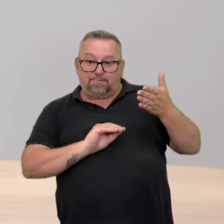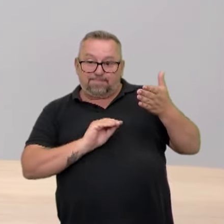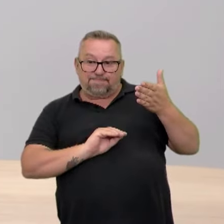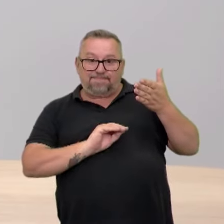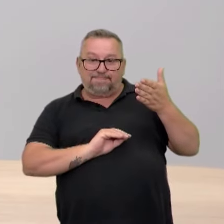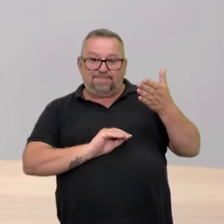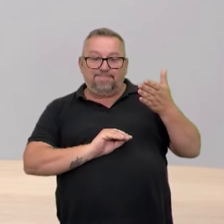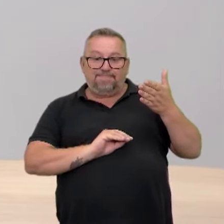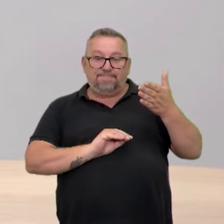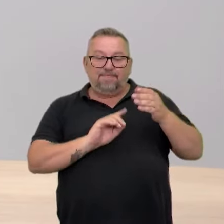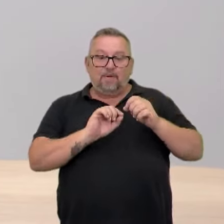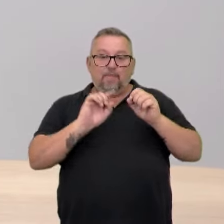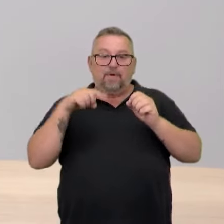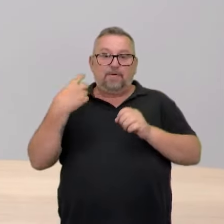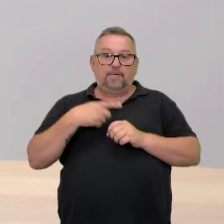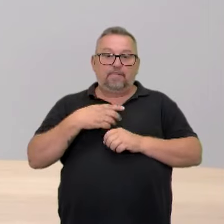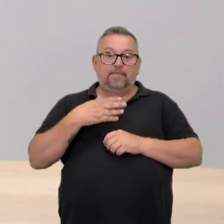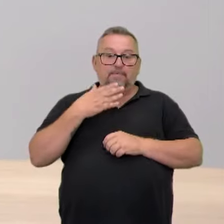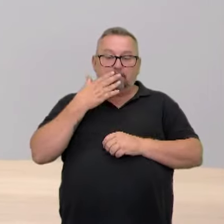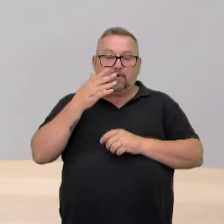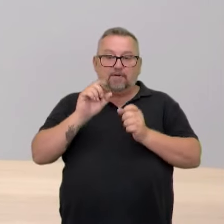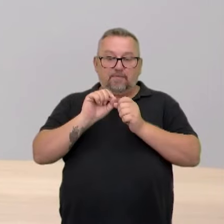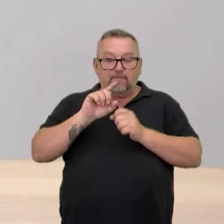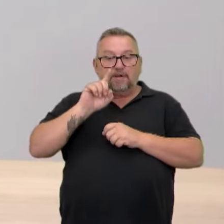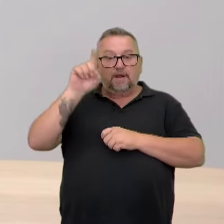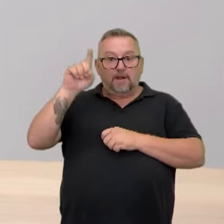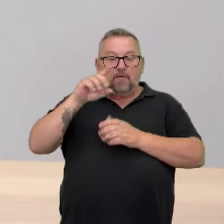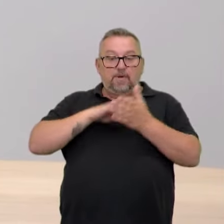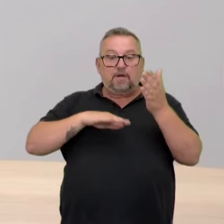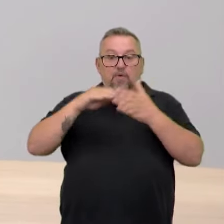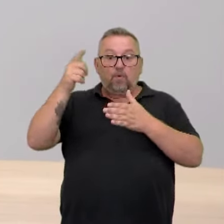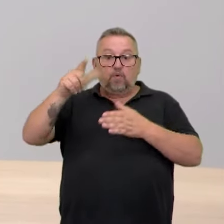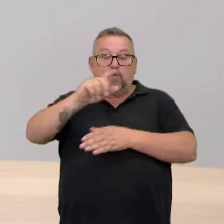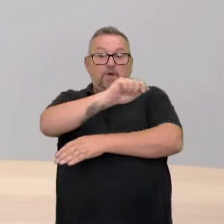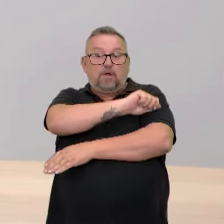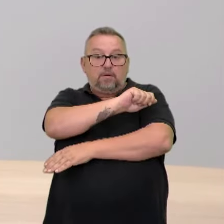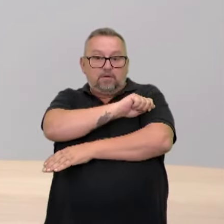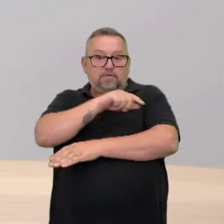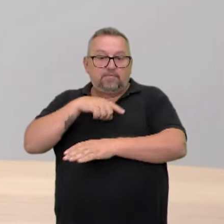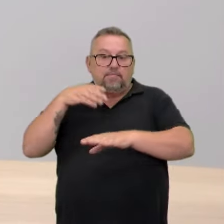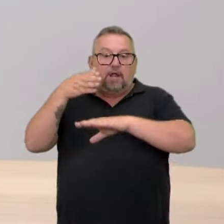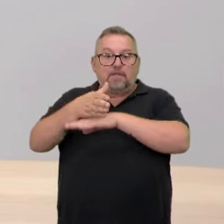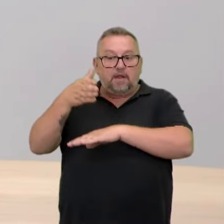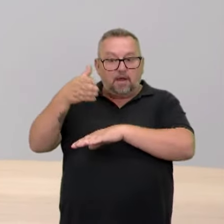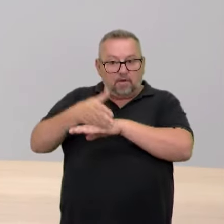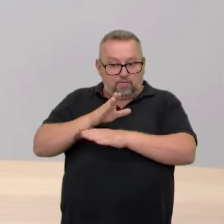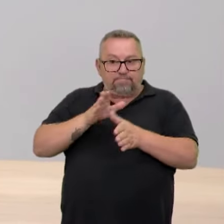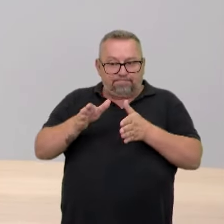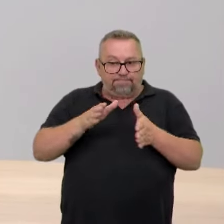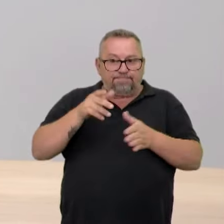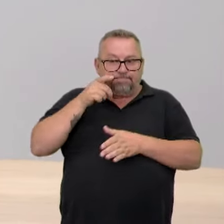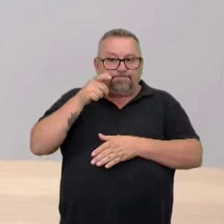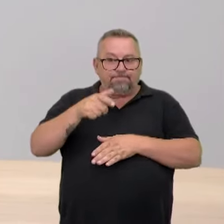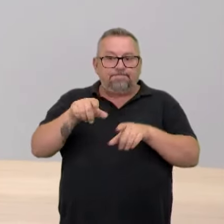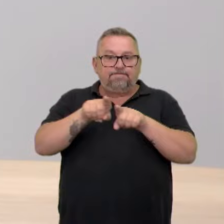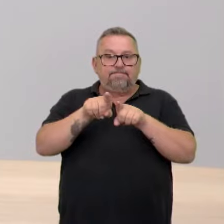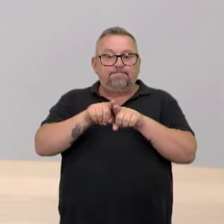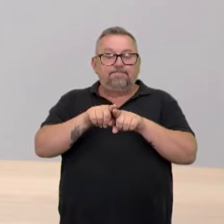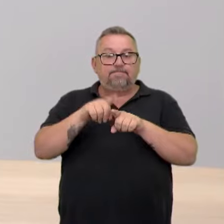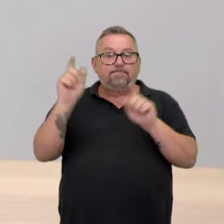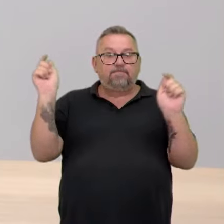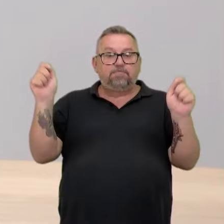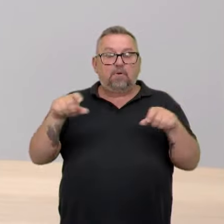das atividades, a gente pede que seja feito lá, para que todos os outros estudantes possam ter acesso a isso e